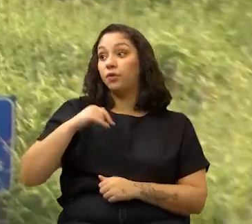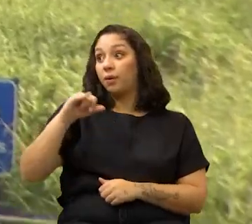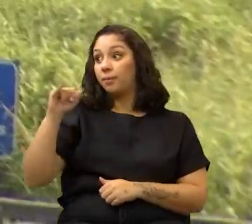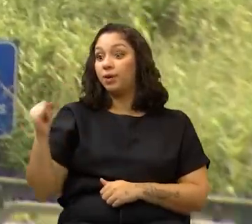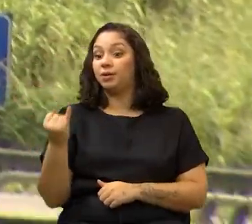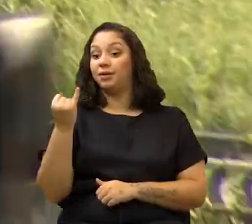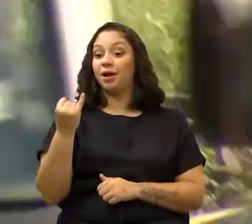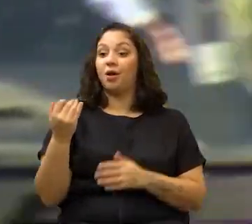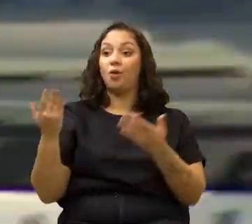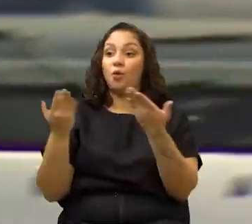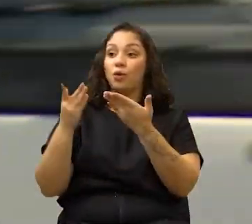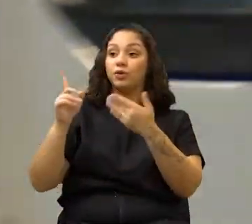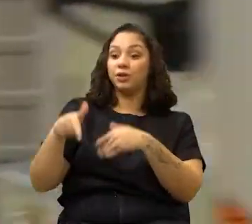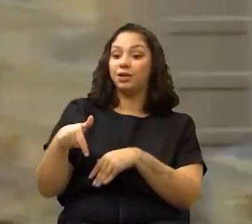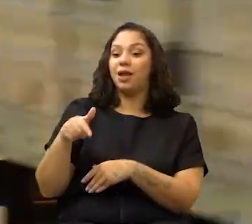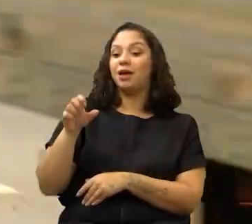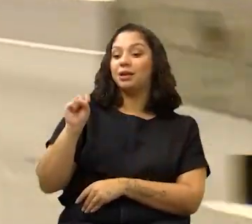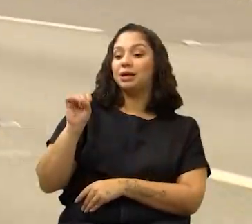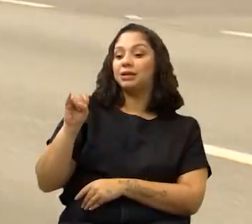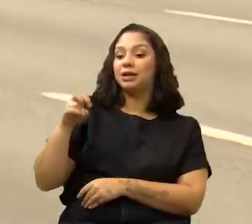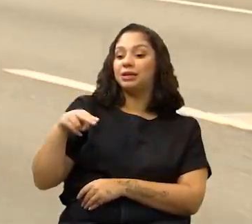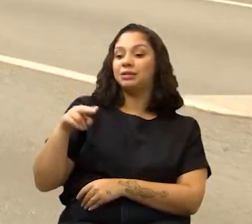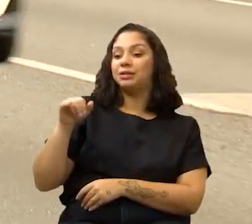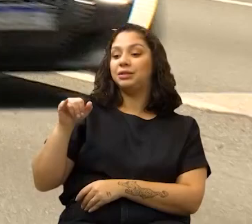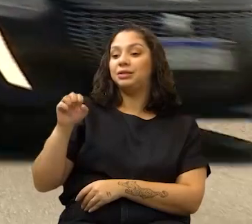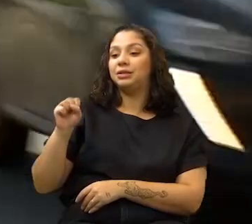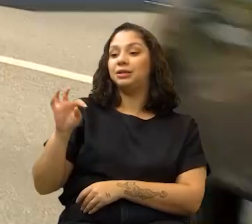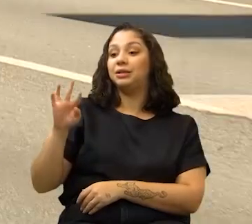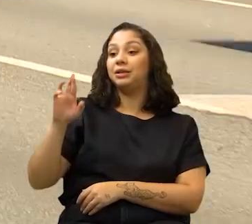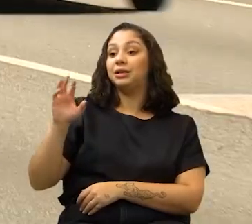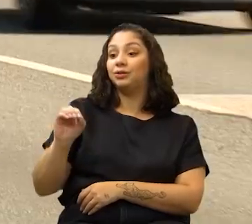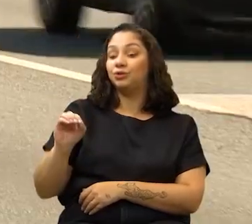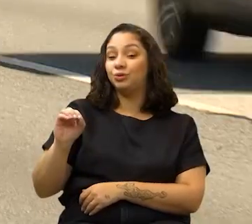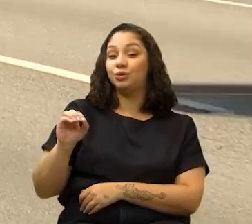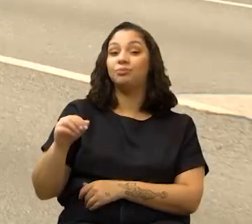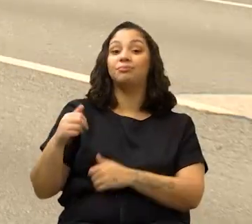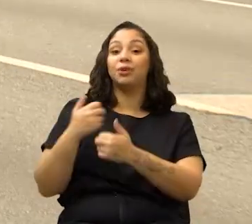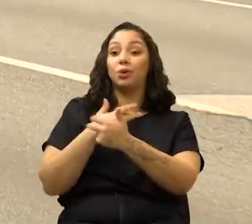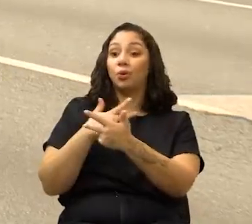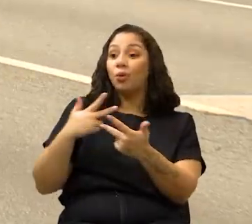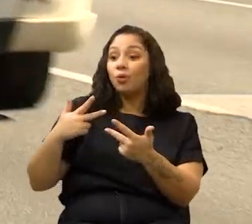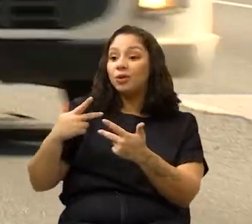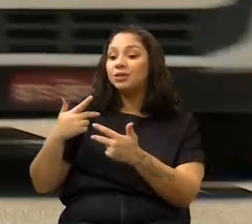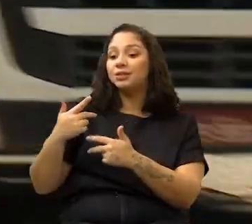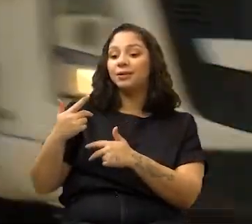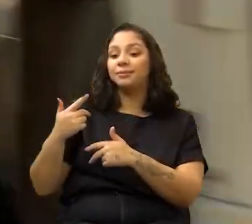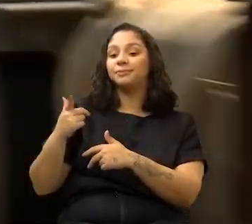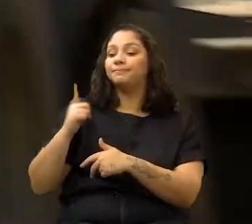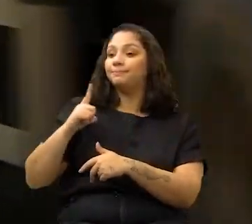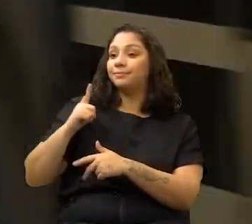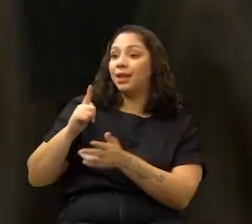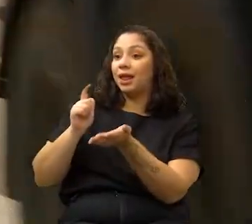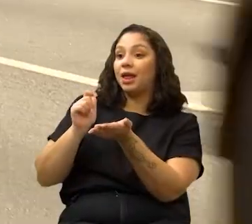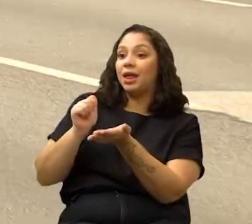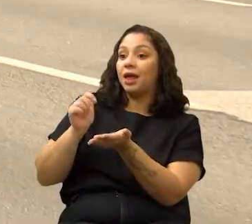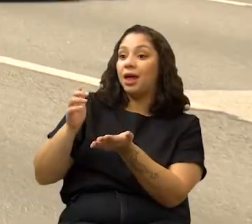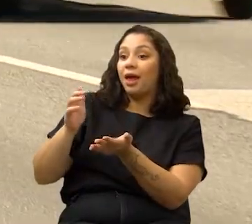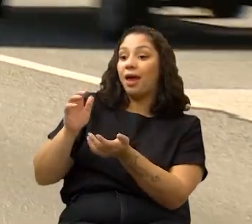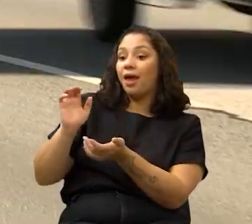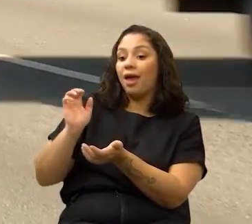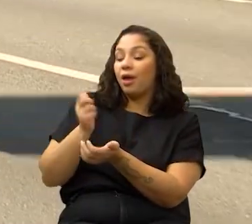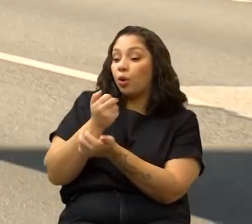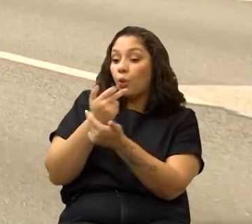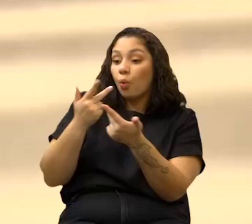acidente, que hoje a gente classifica como sinistro, né? O pessoal tem dúvida, caso aquele sinistro de pequena monta, não tem